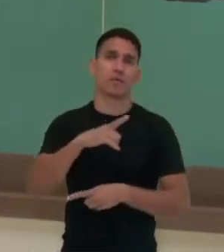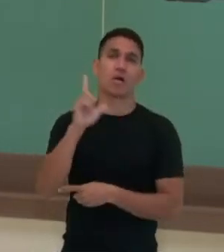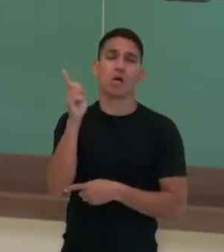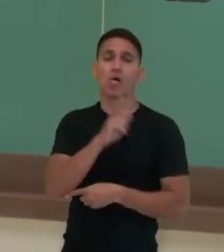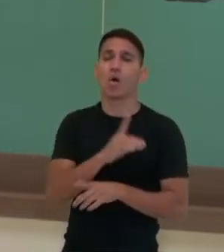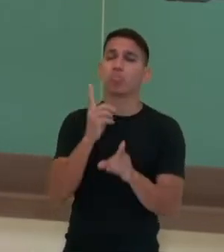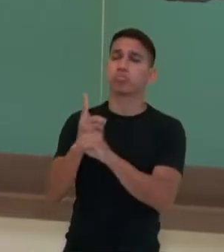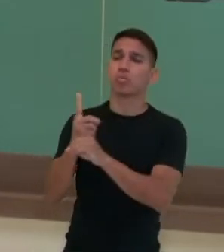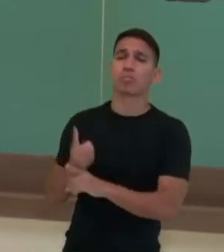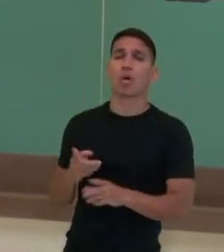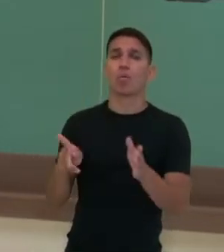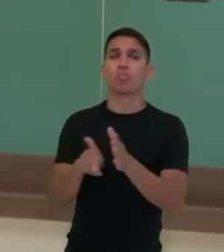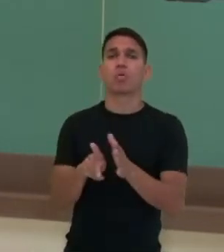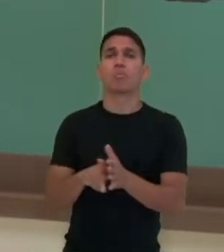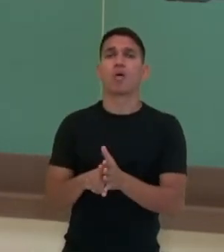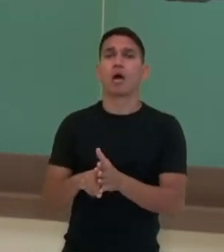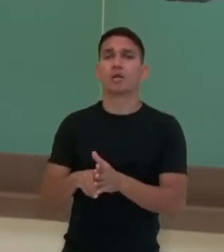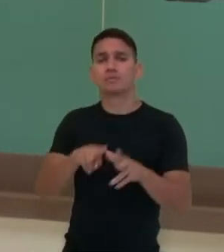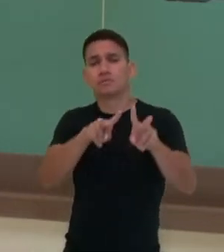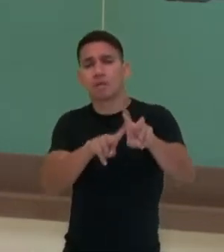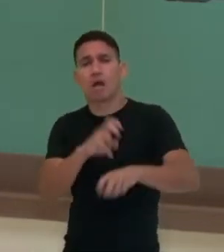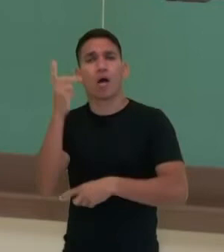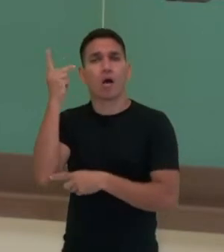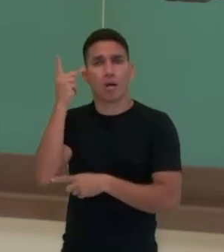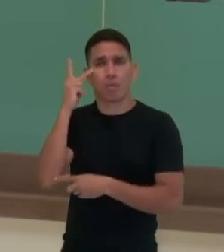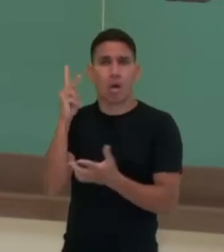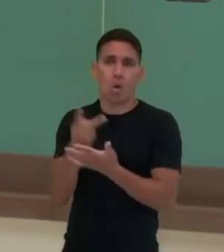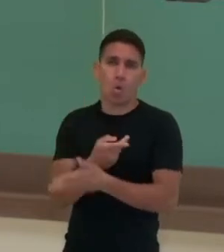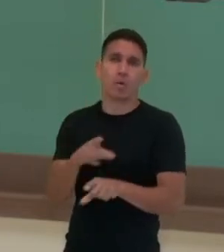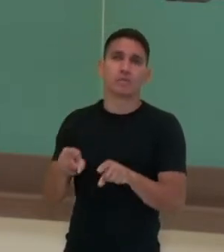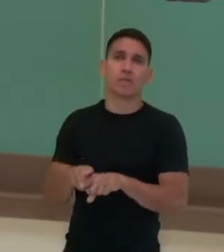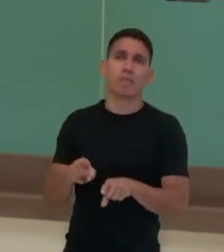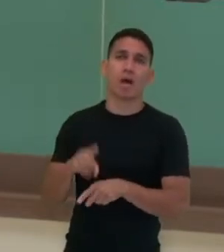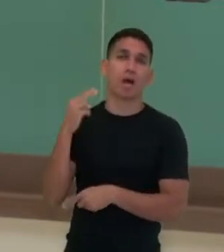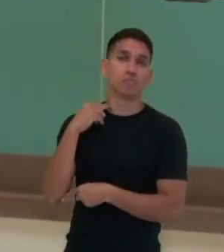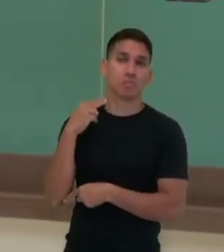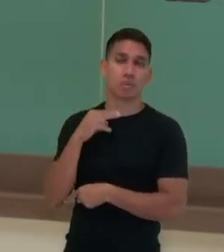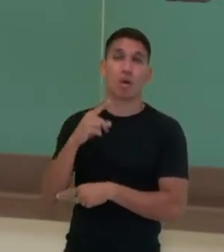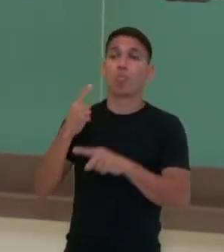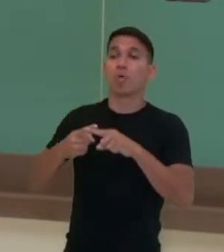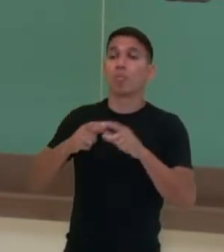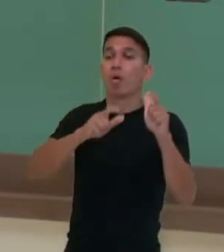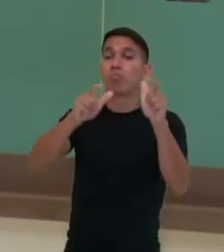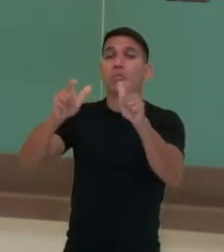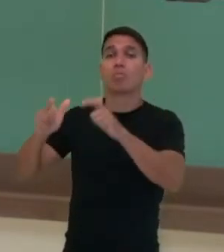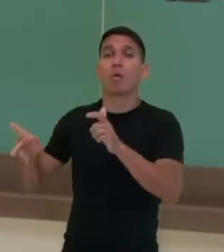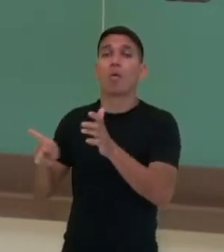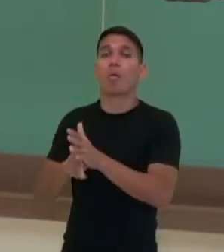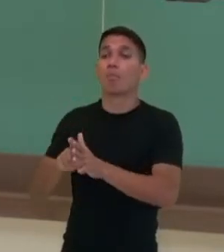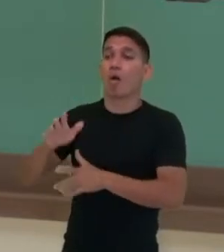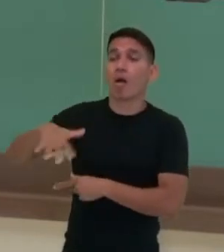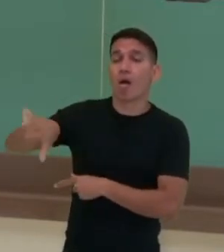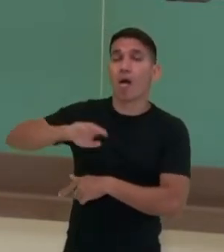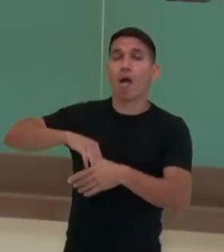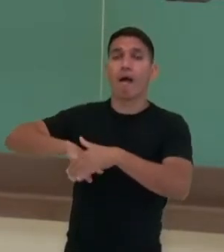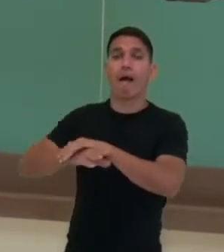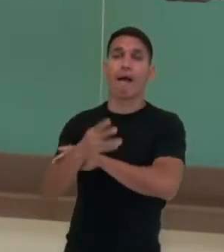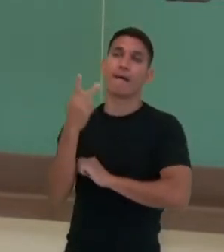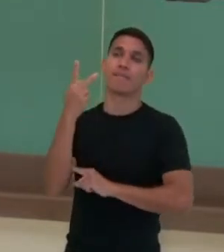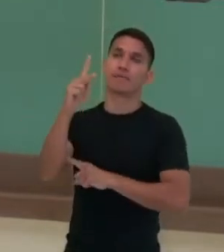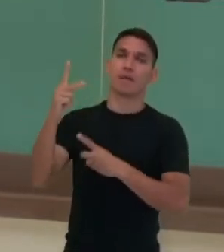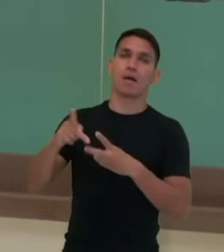outras cidades do interior de São Paulo, de Minas Gerais, porque é um costume ali daquele pessoal